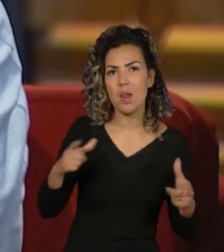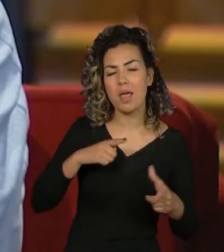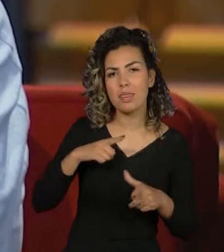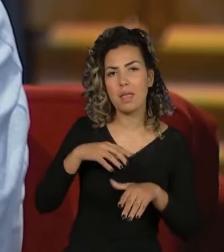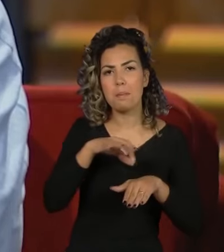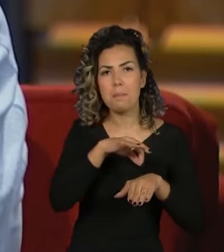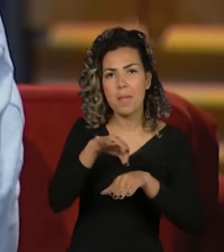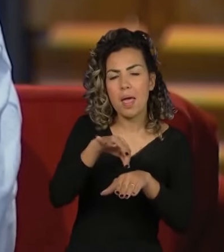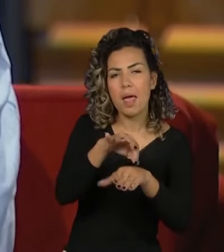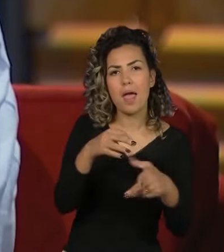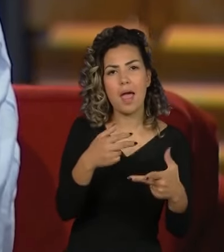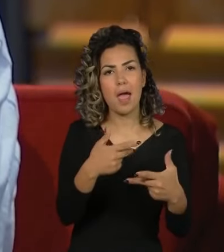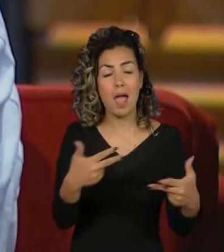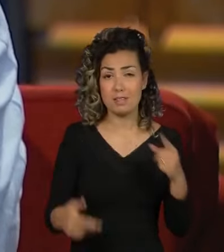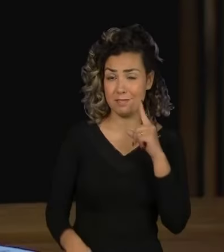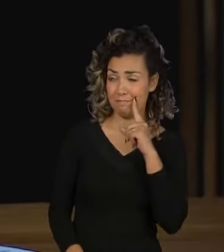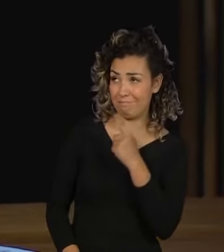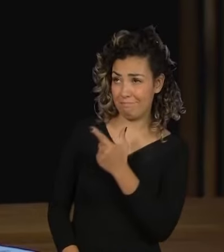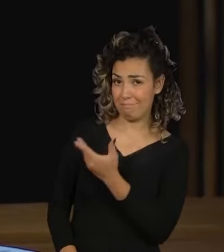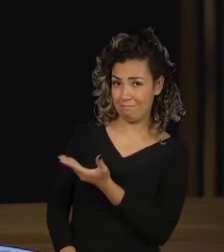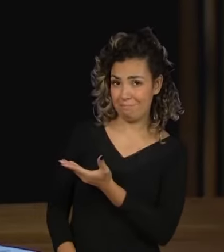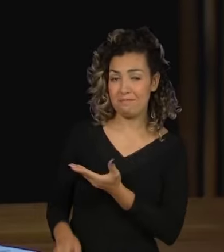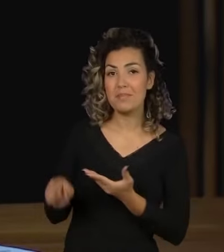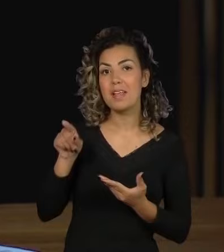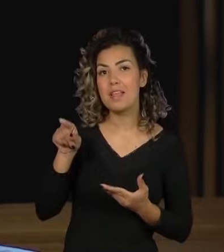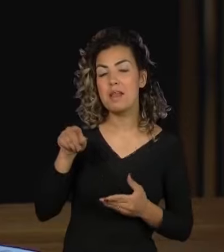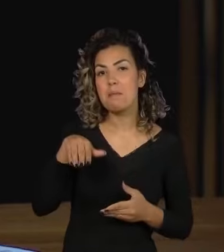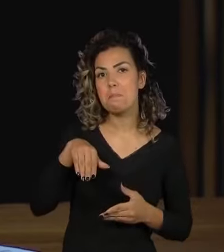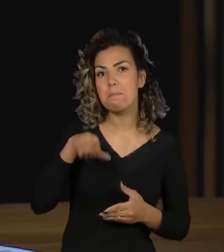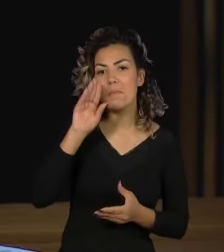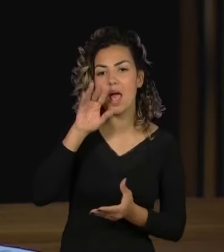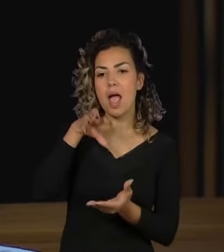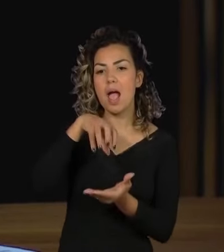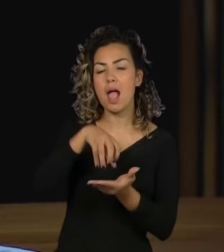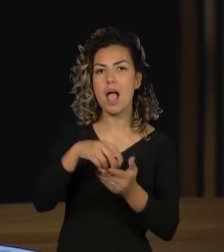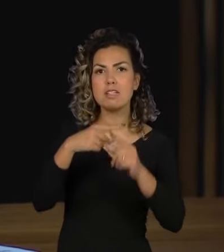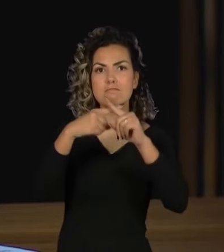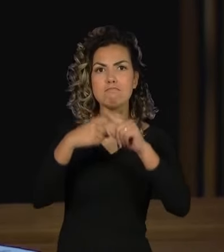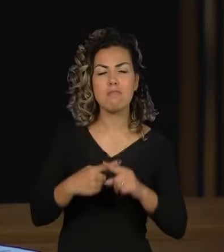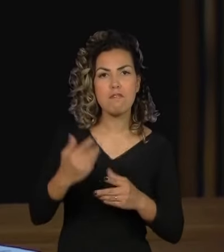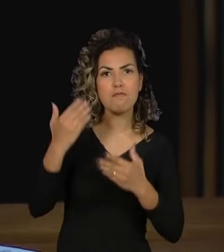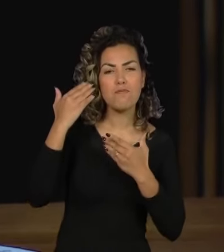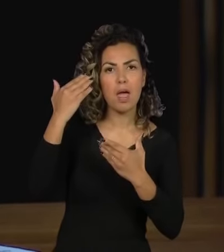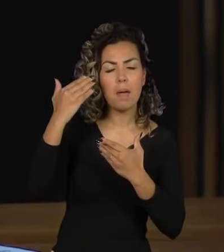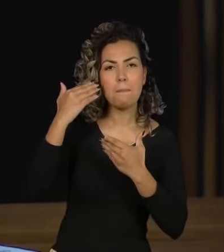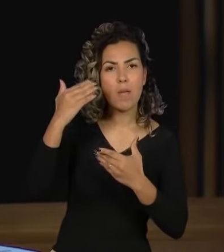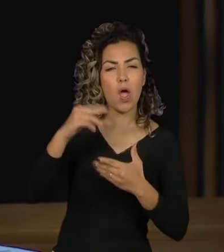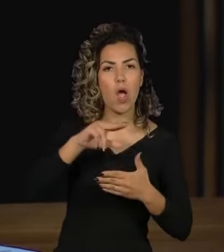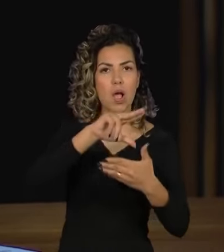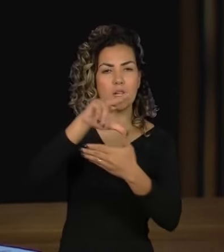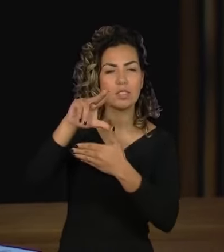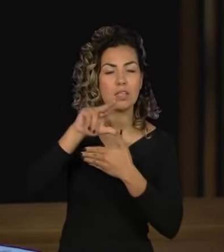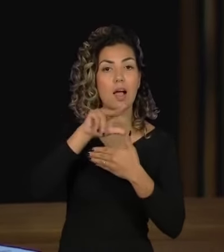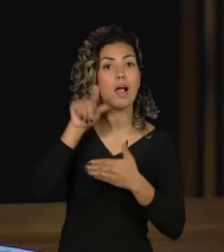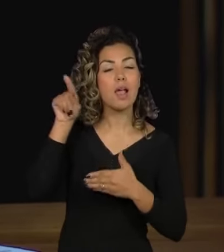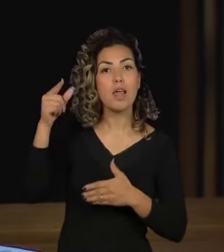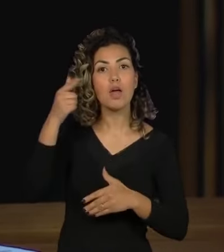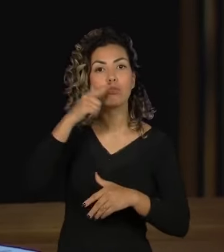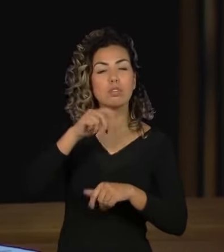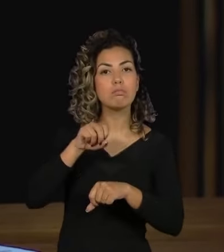xi fundador da Batalha da Aldeia a maior batalha de rimas da América Latina chegou a Barueri através de